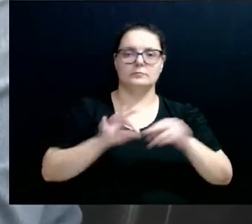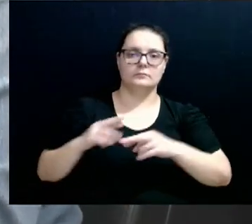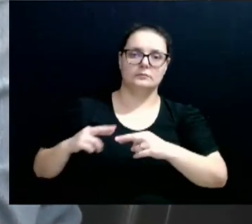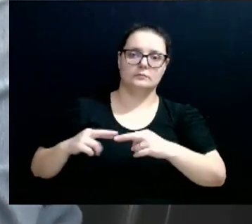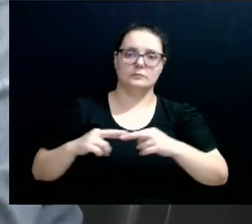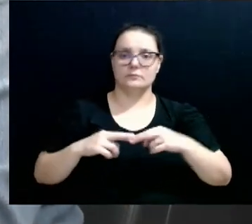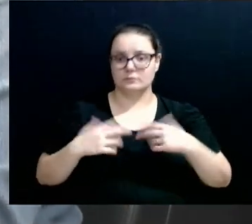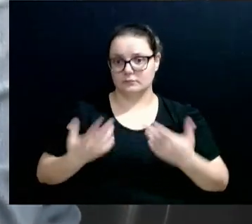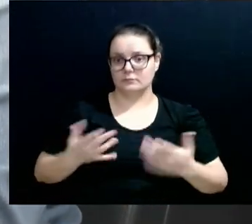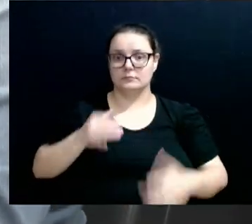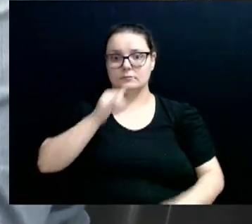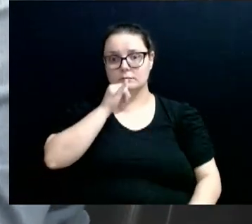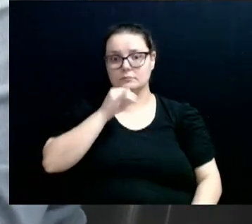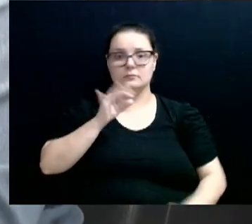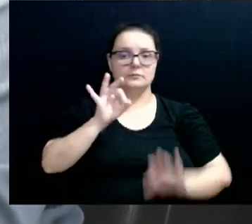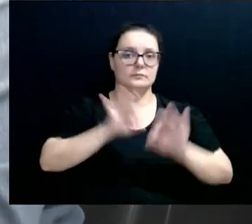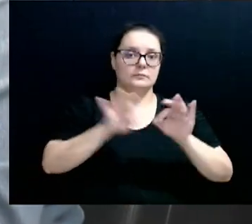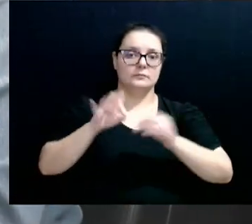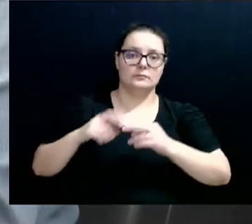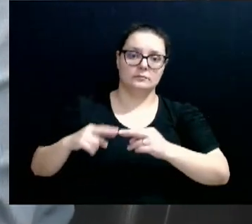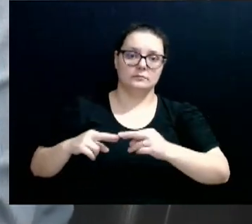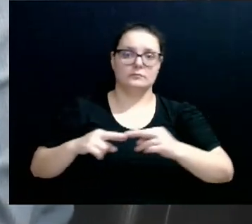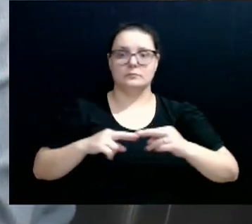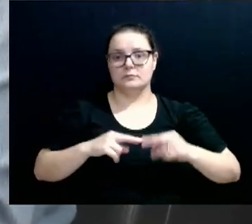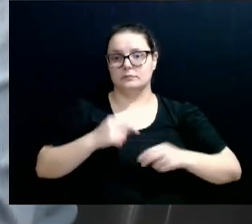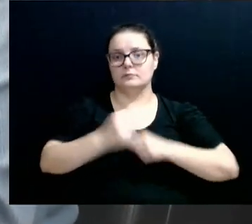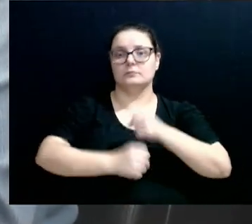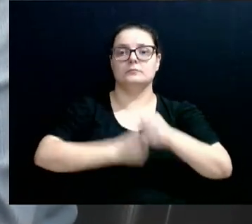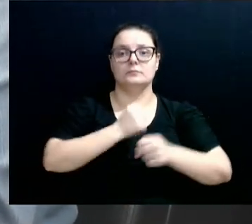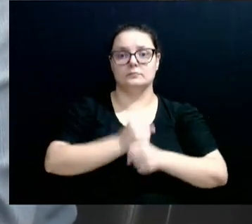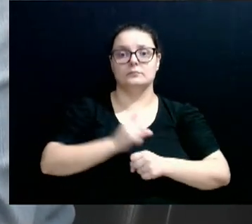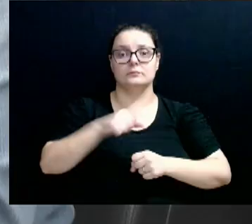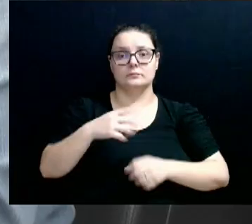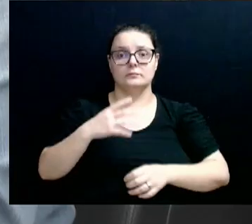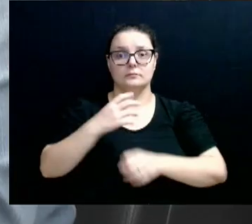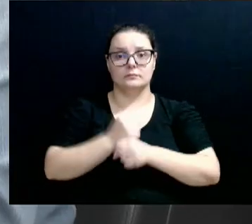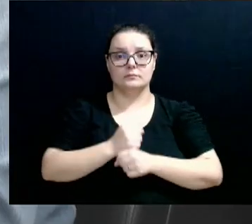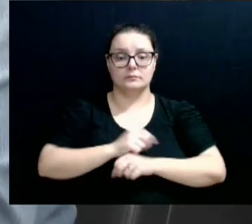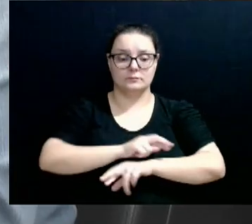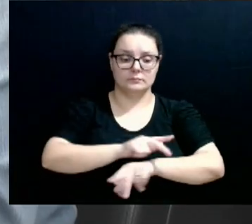a preparação da rede para o ano seguinte é um conjunto muito grande de